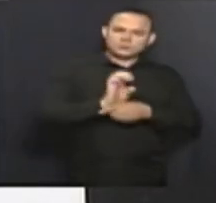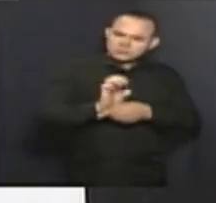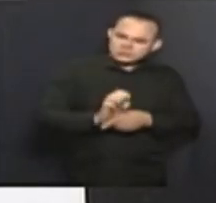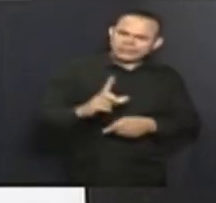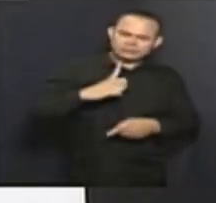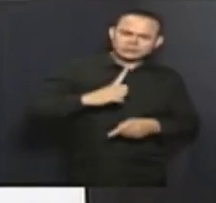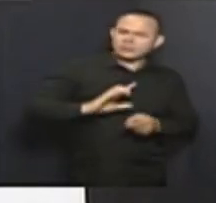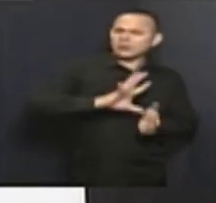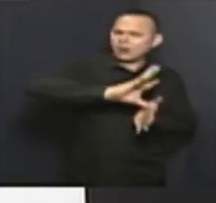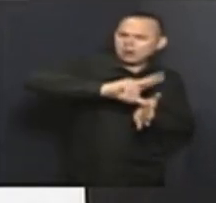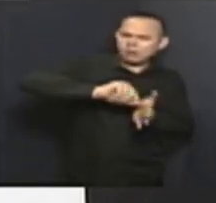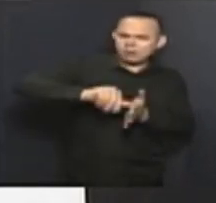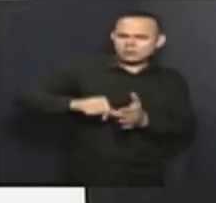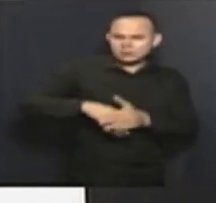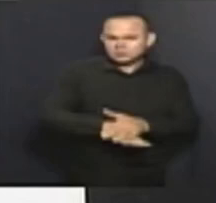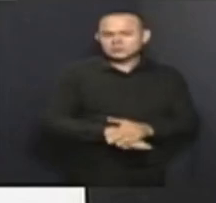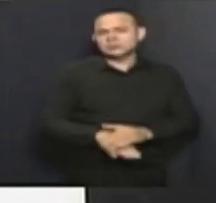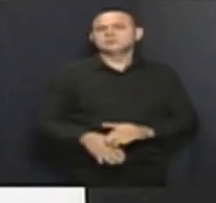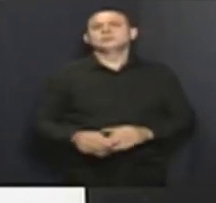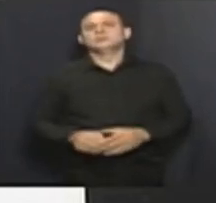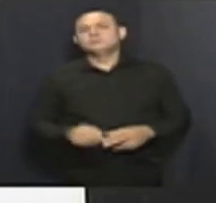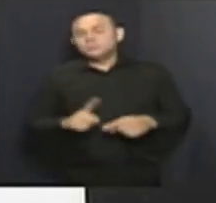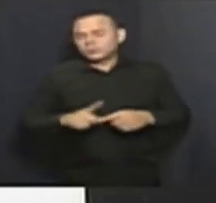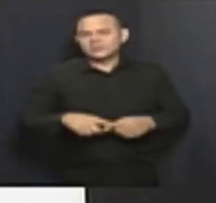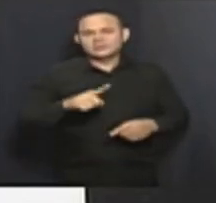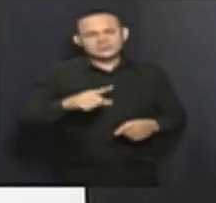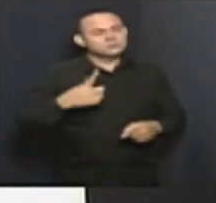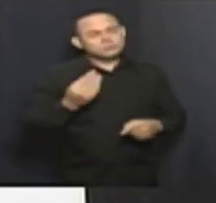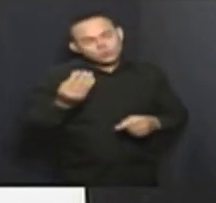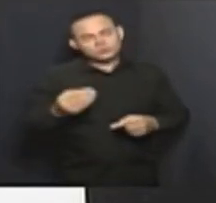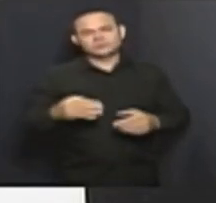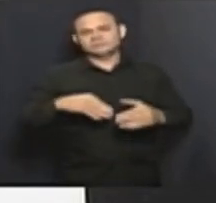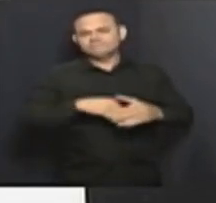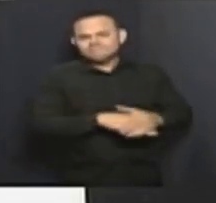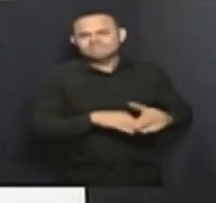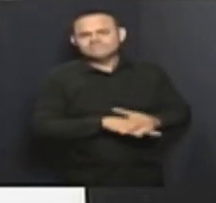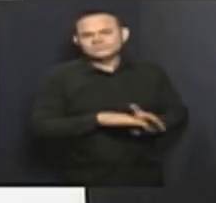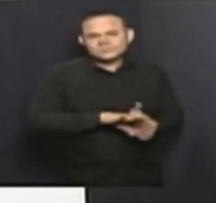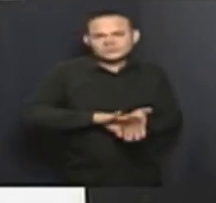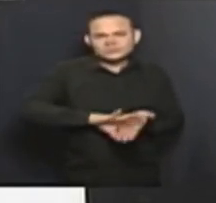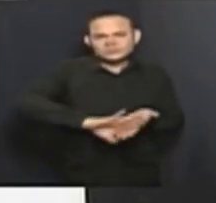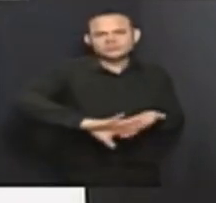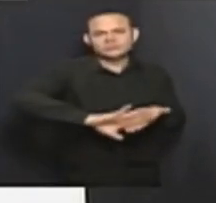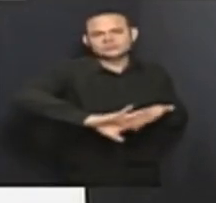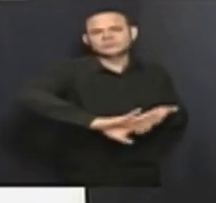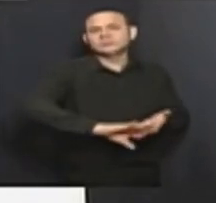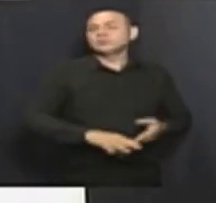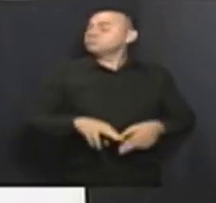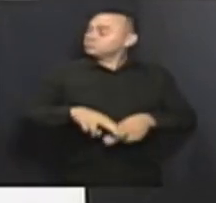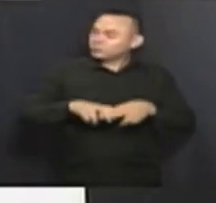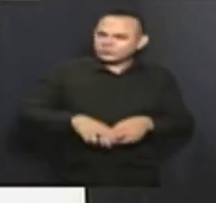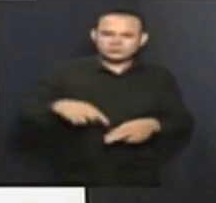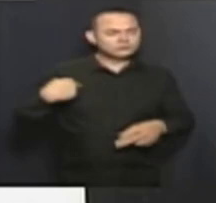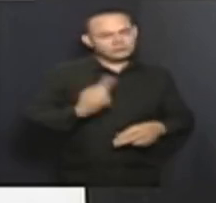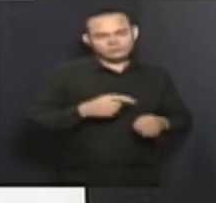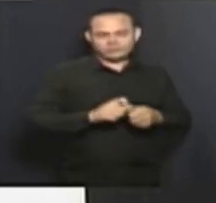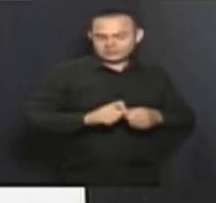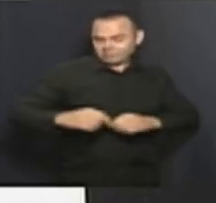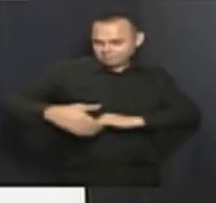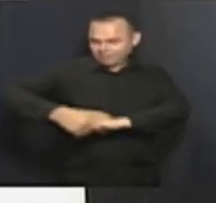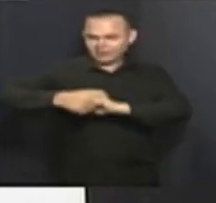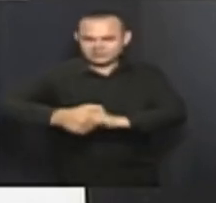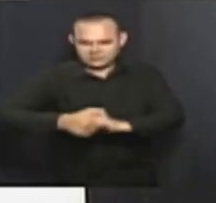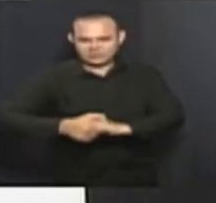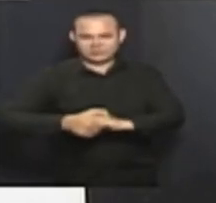e 450 bilhões de reais então vamos fazer parceria do governo do estado ele tem que